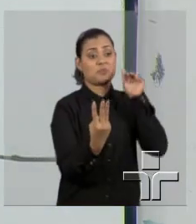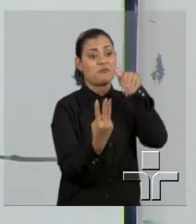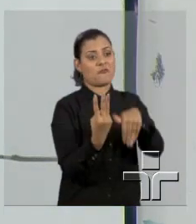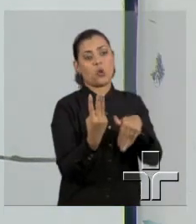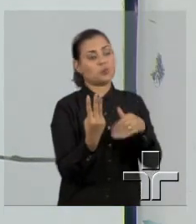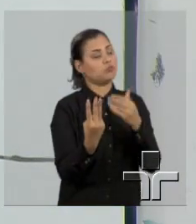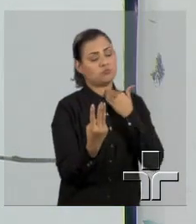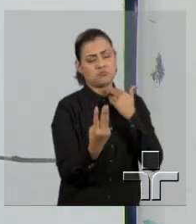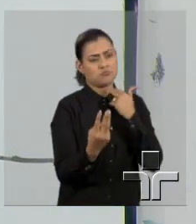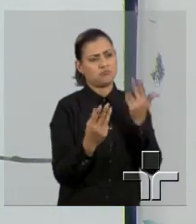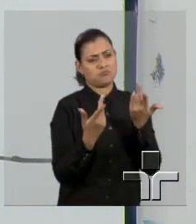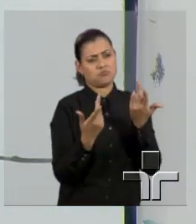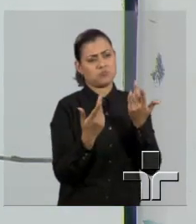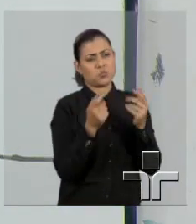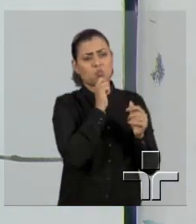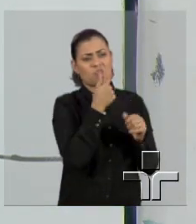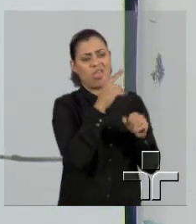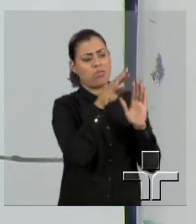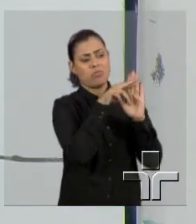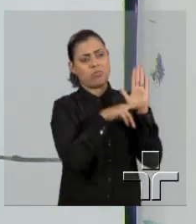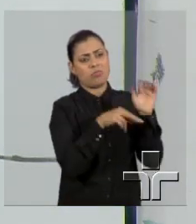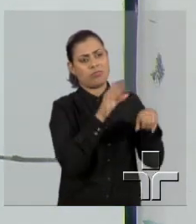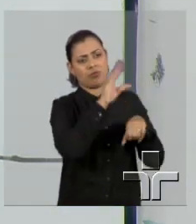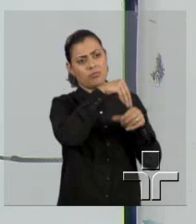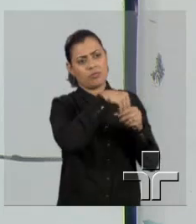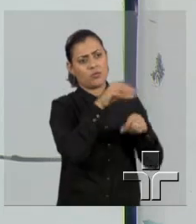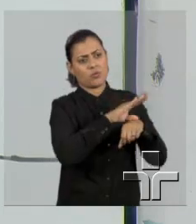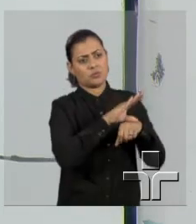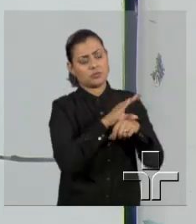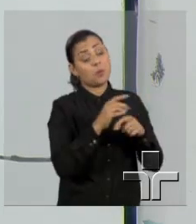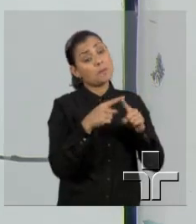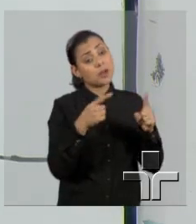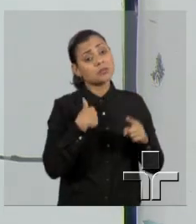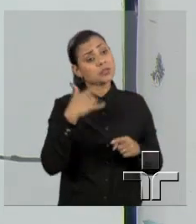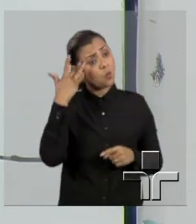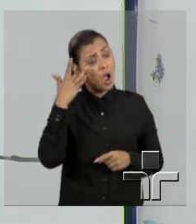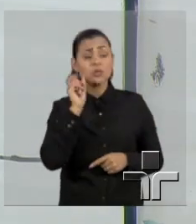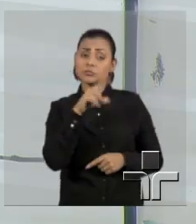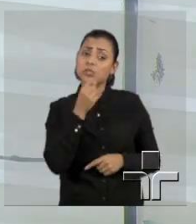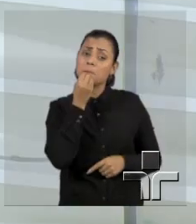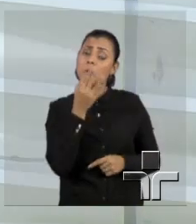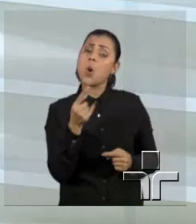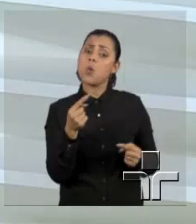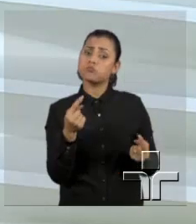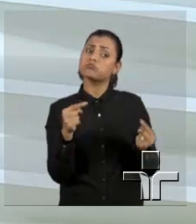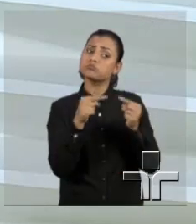prática, a meu juízo, virtuosa. A meu juízo, tem sido uma